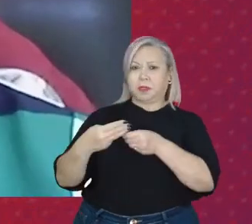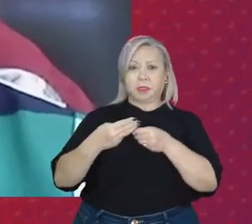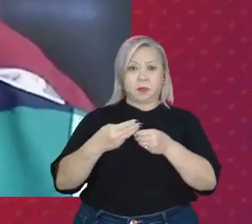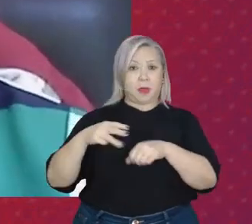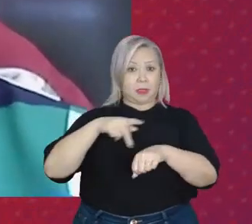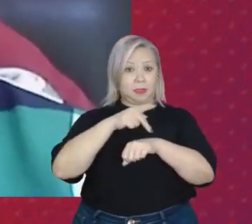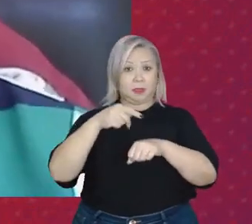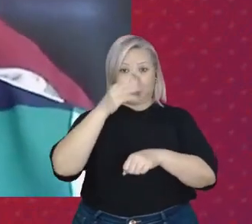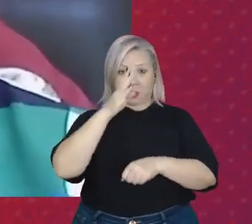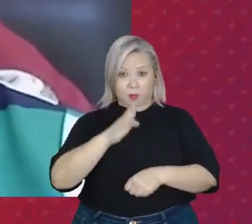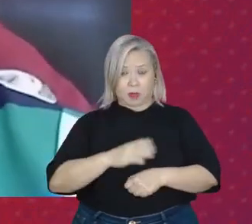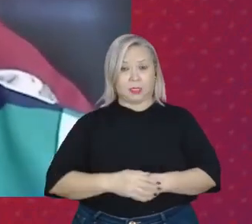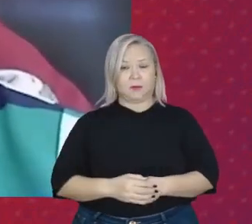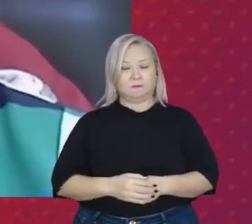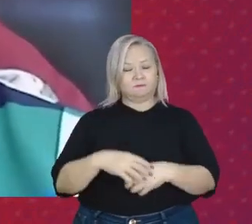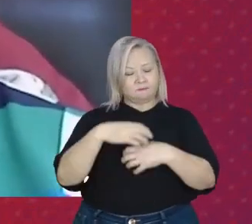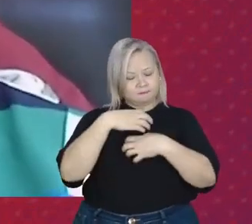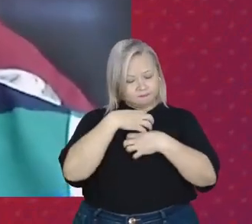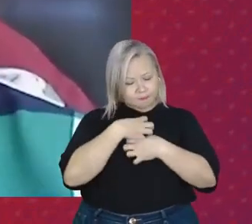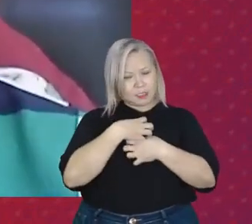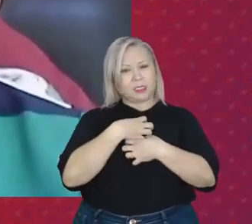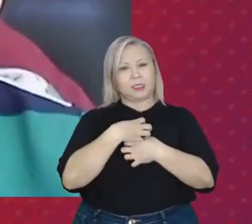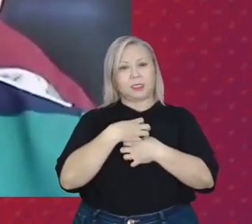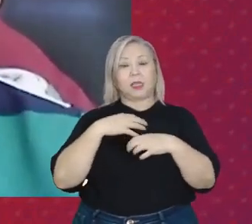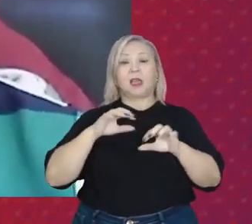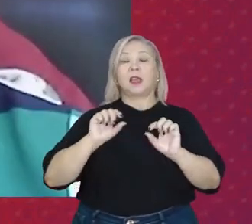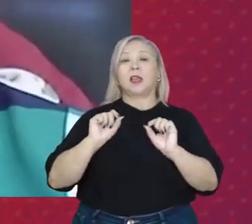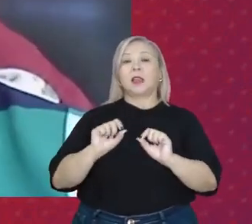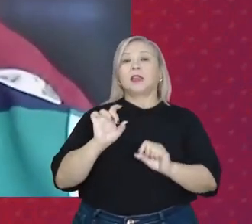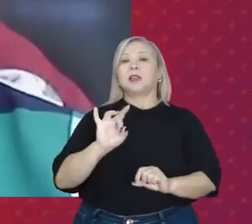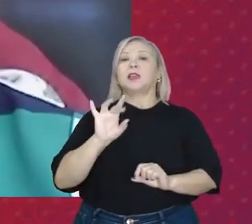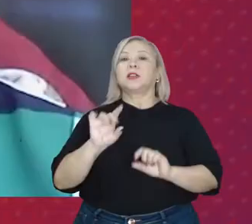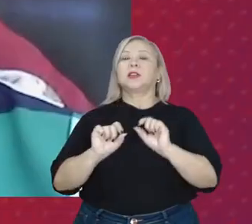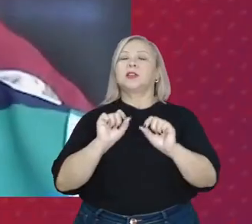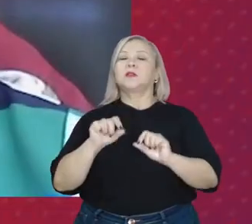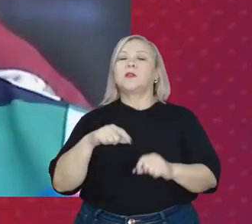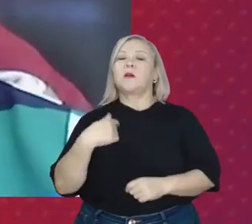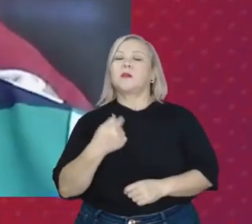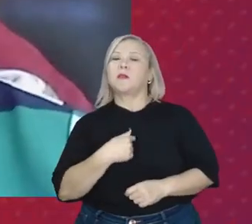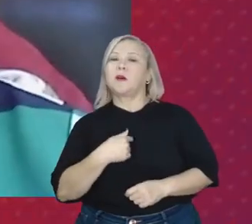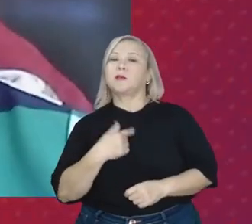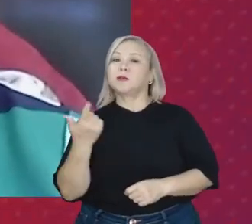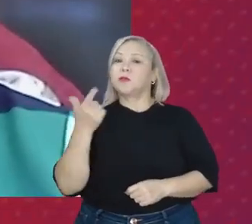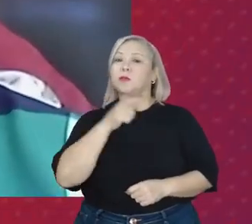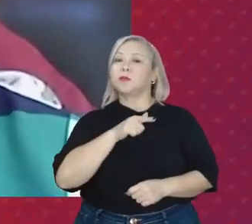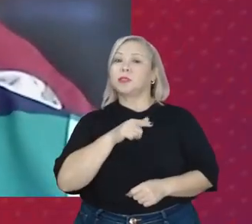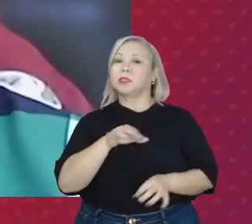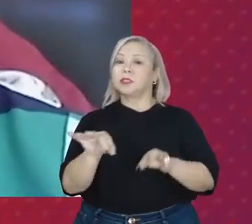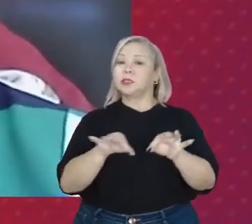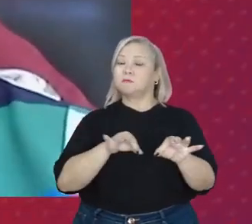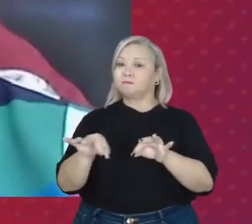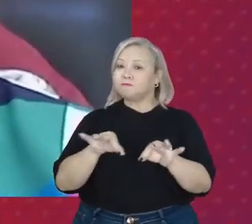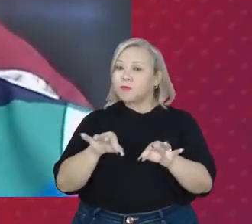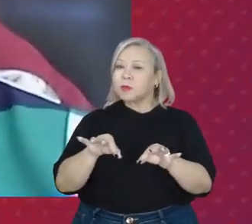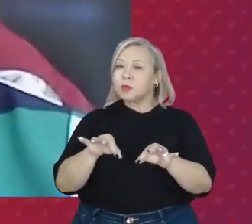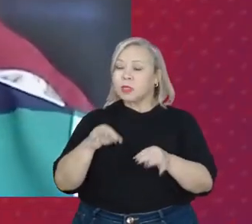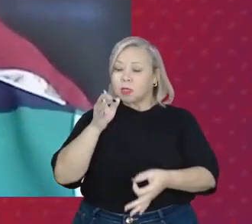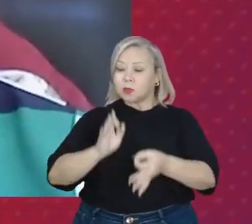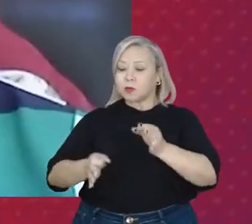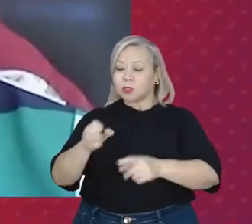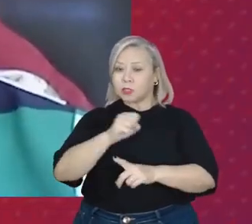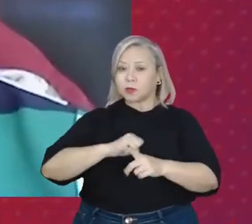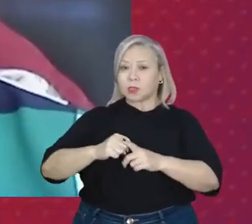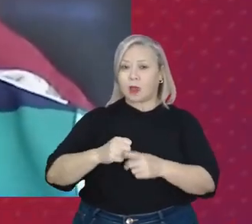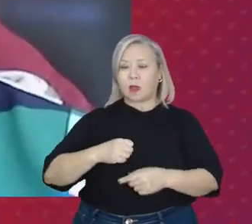pátria, sintam que só haveremos de construir justiça social e